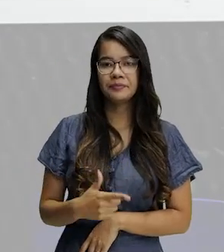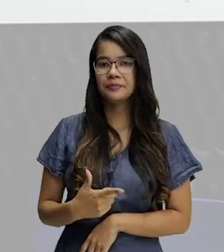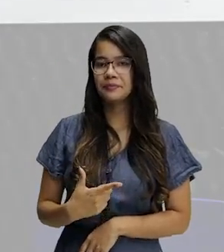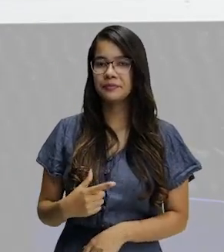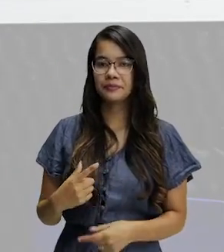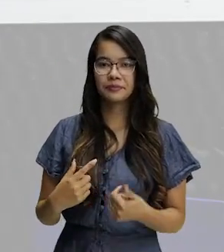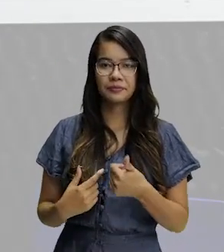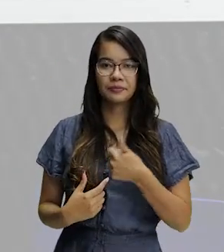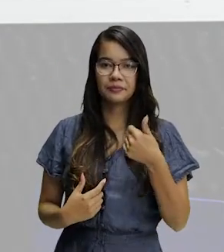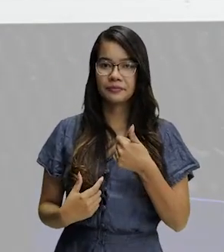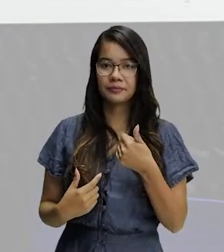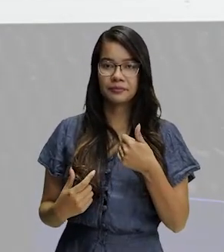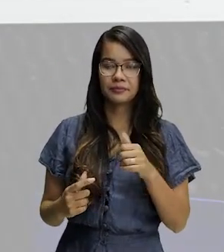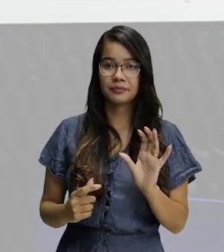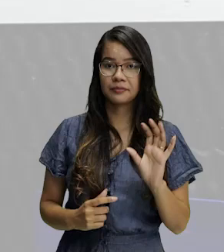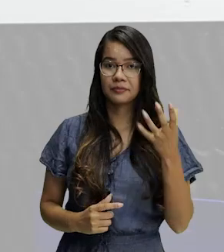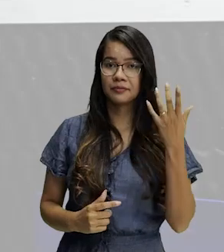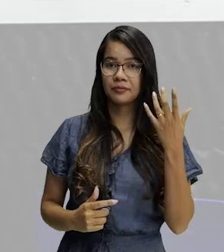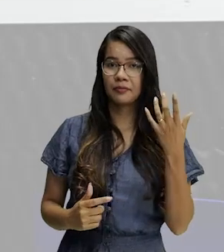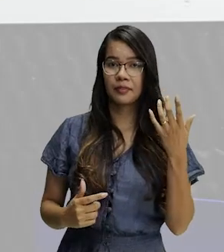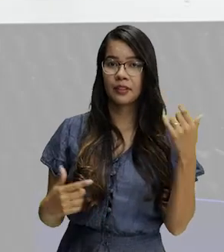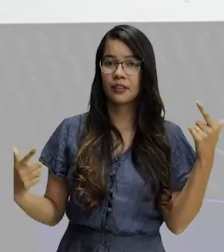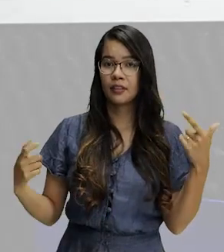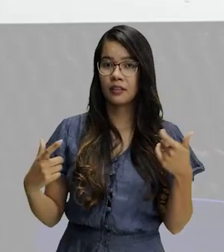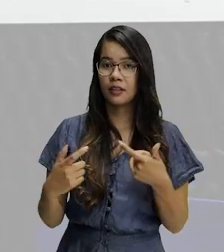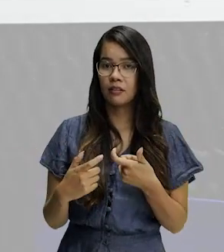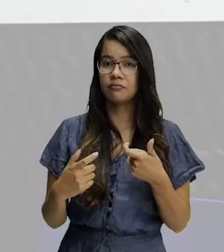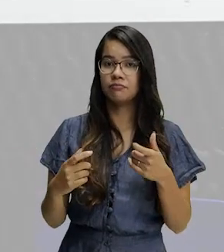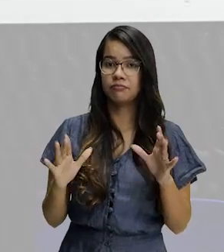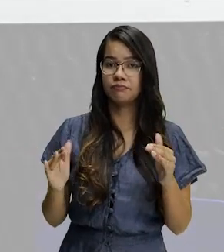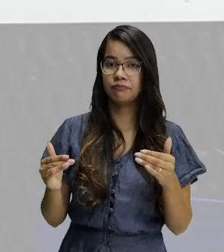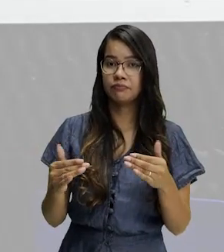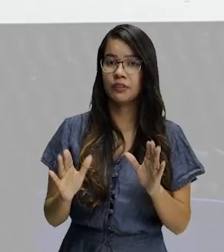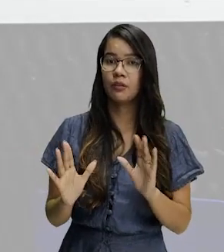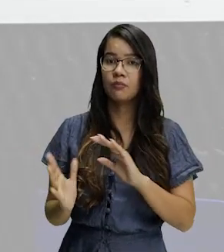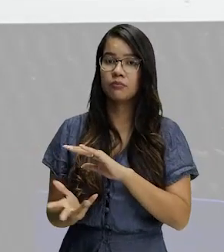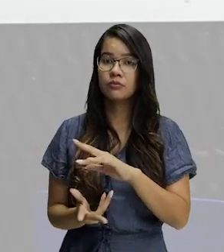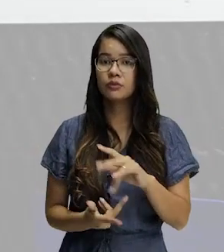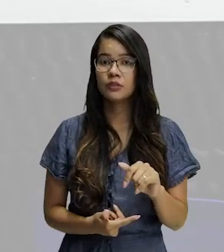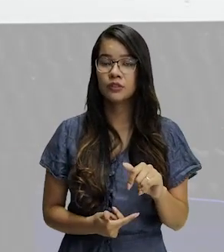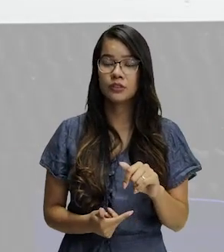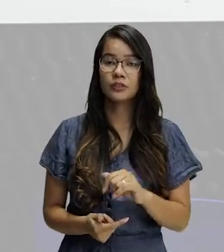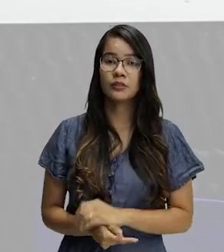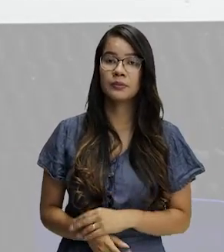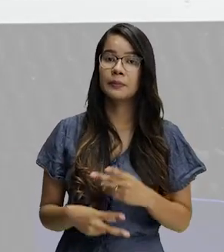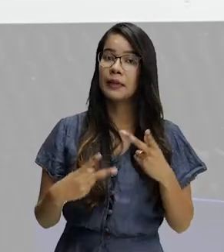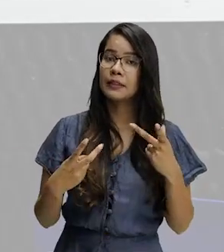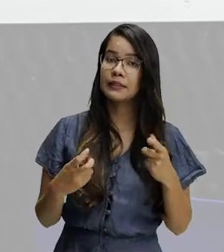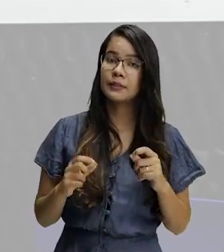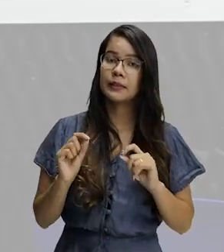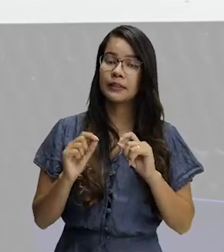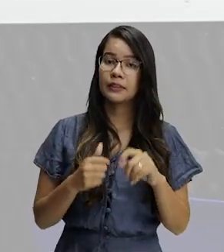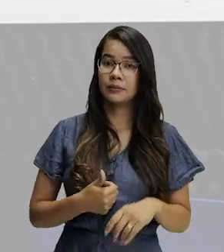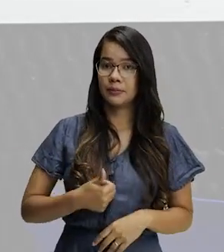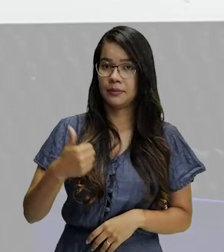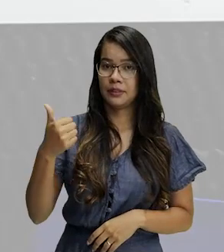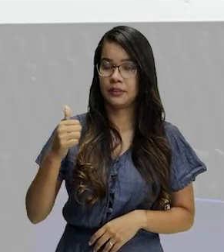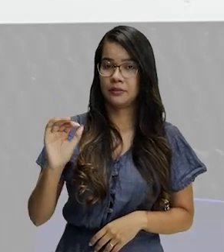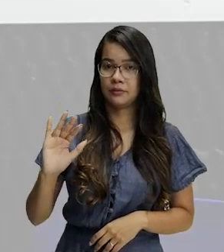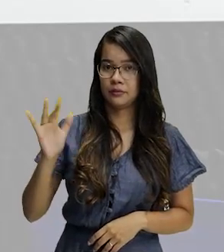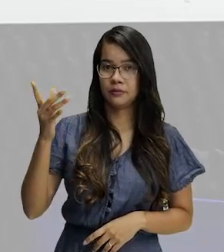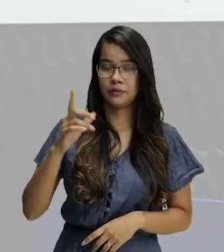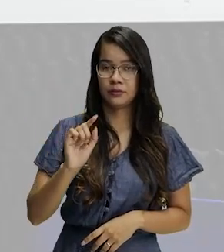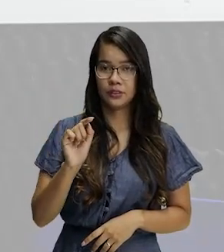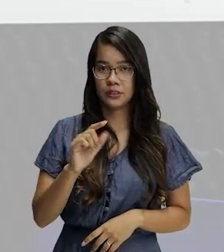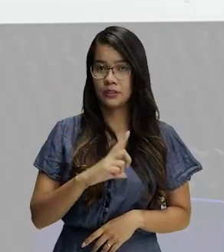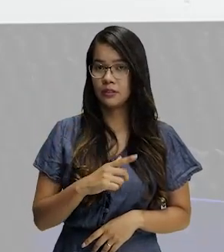de proporção mundial, pelo menos em relação à América. Observe que na primeira fase, você ainda não tem,